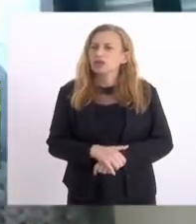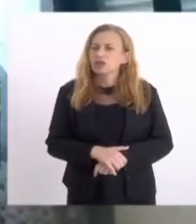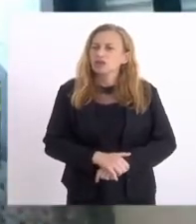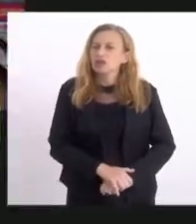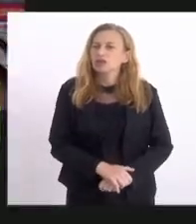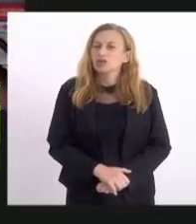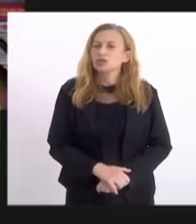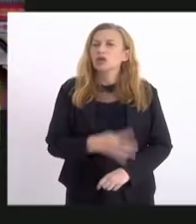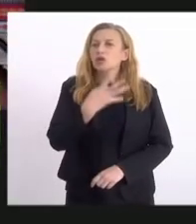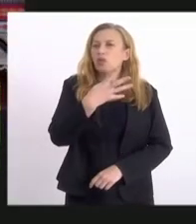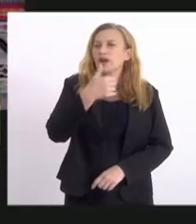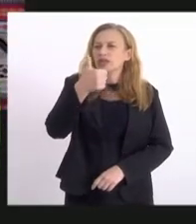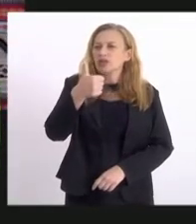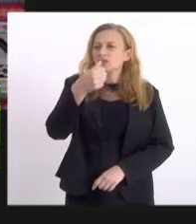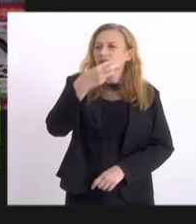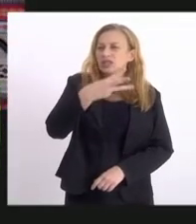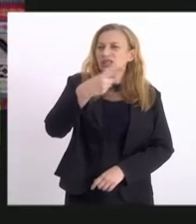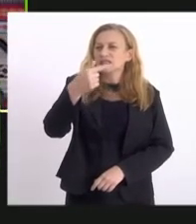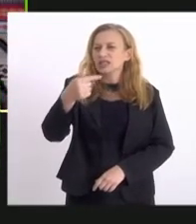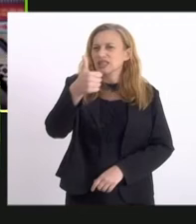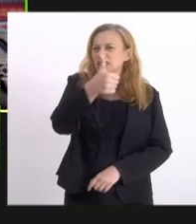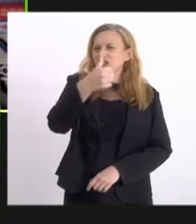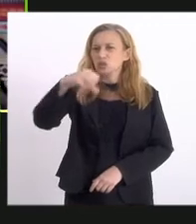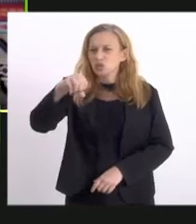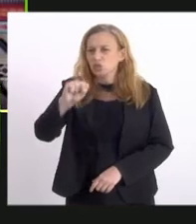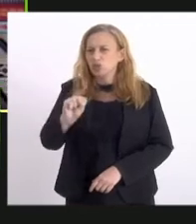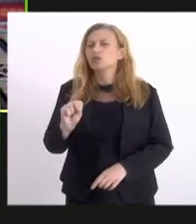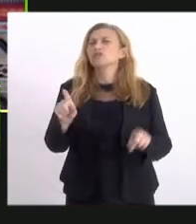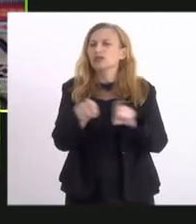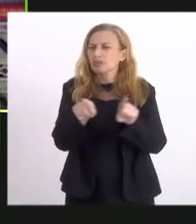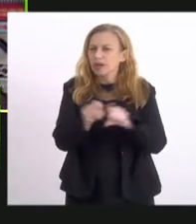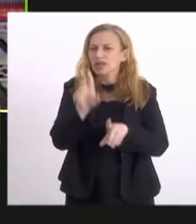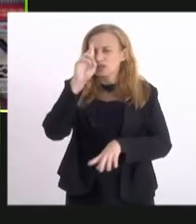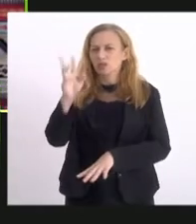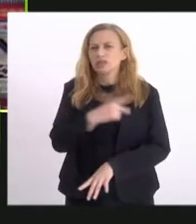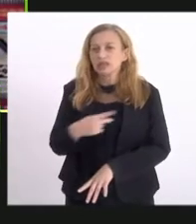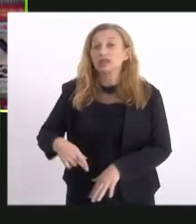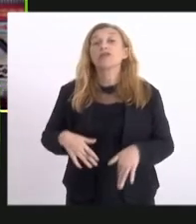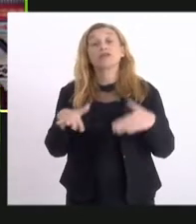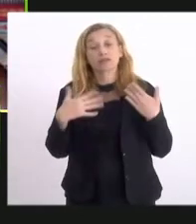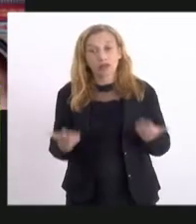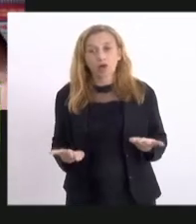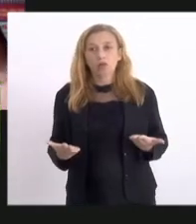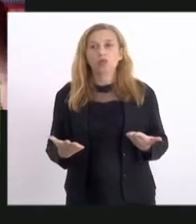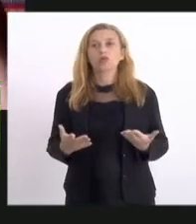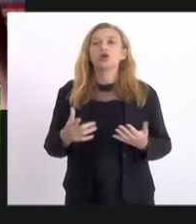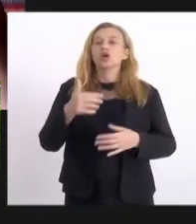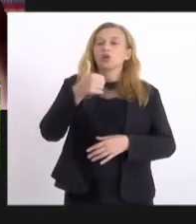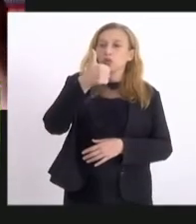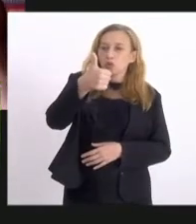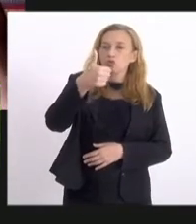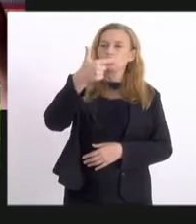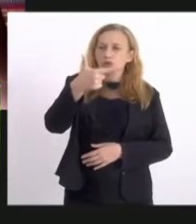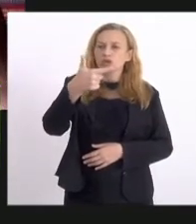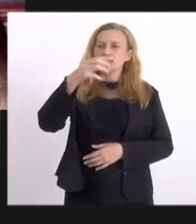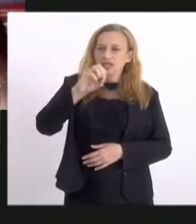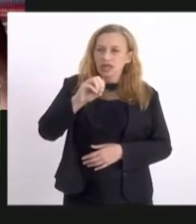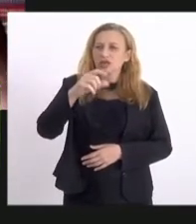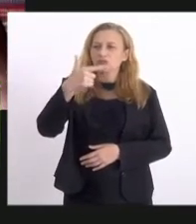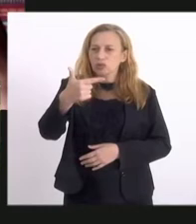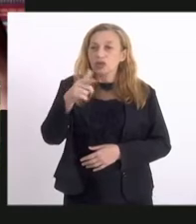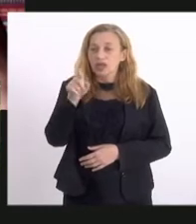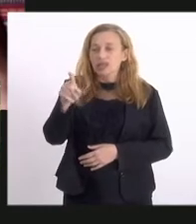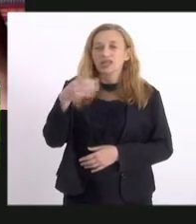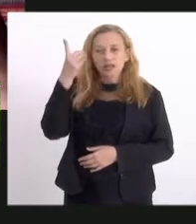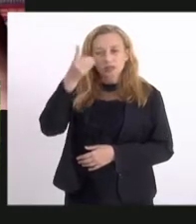O 4137 de 18 também, presidente. É, então, esse 1202, esse que a deputada Mônica está